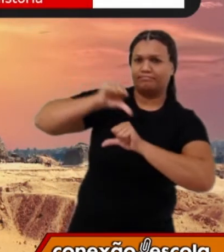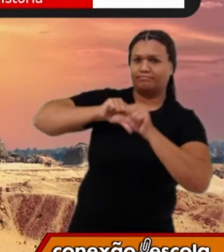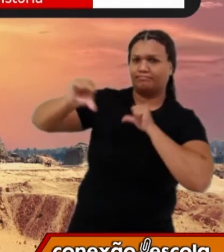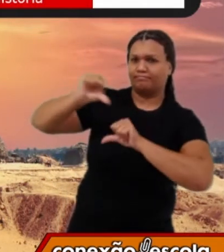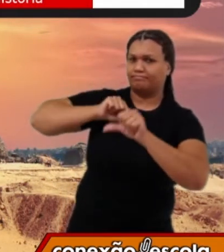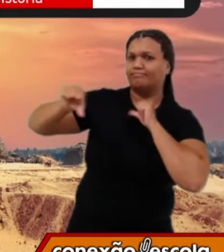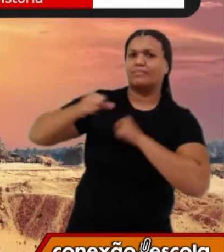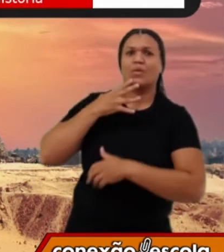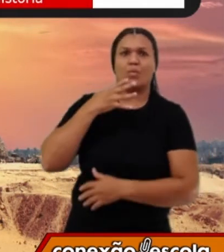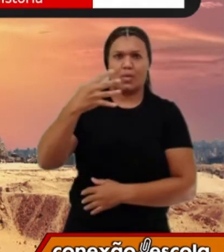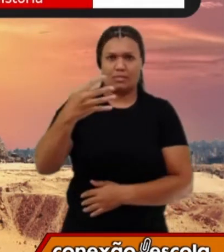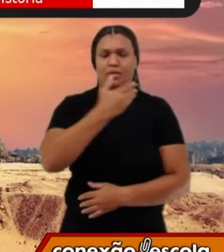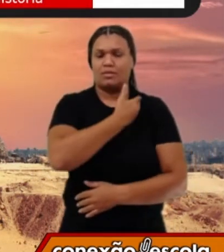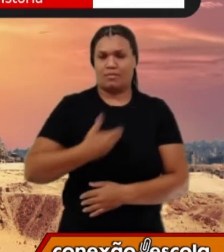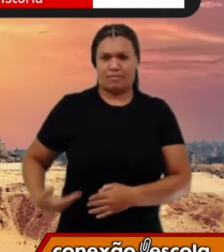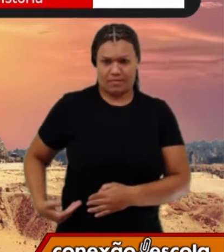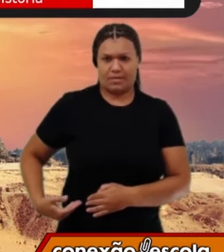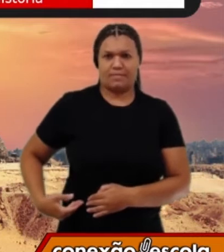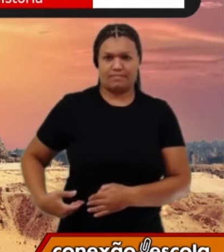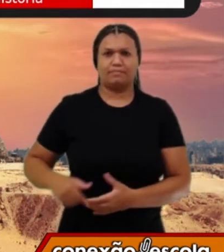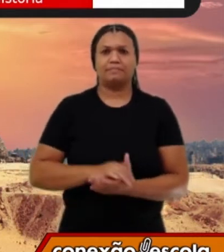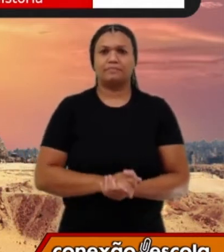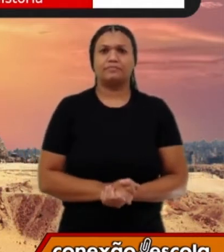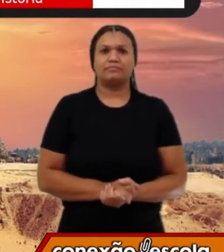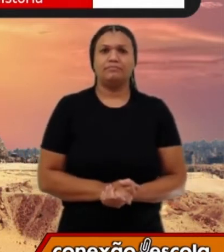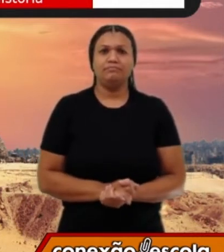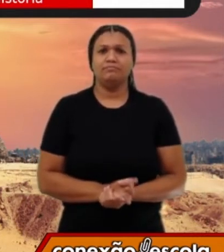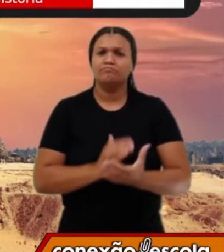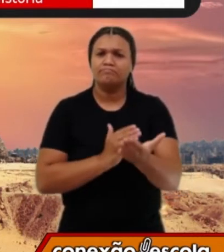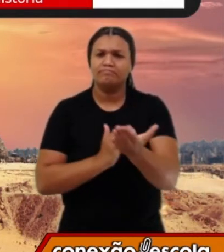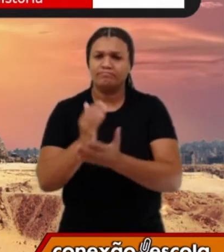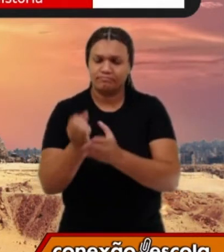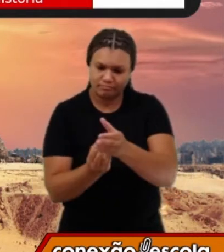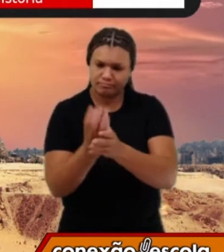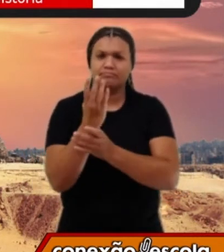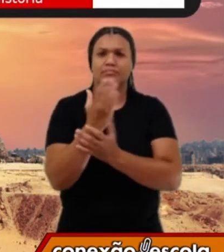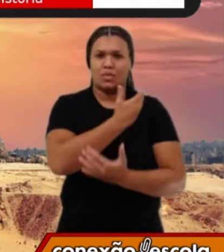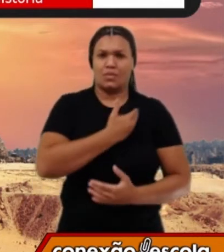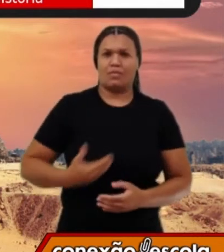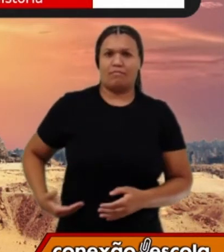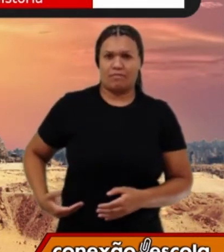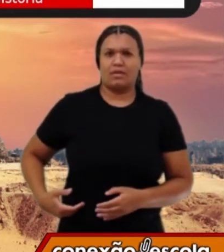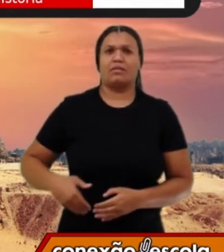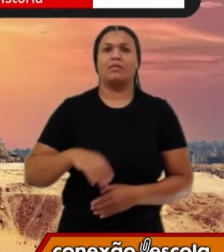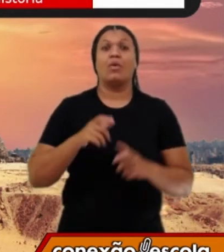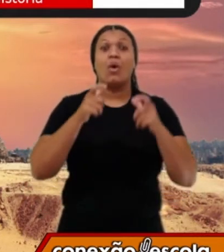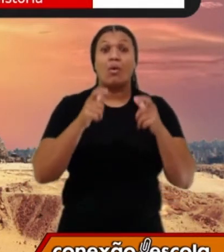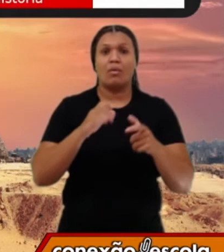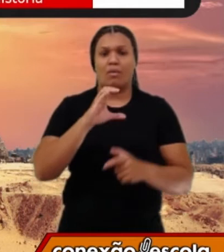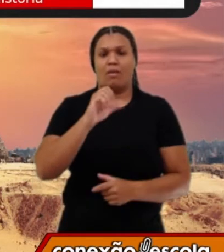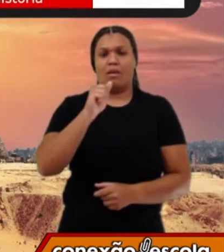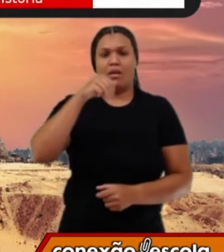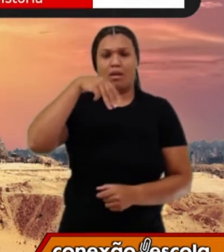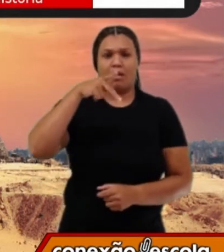anos de governo do presidente da República. A partir do governo de Campos Salles é introduzida essa